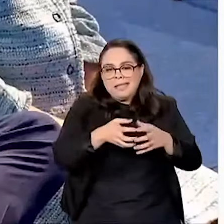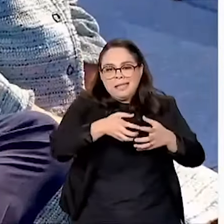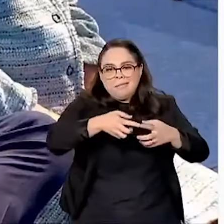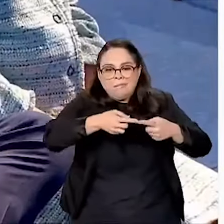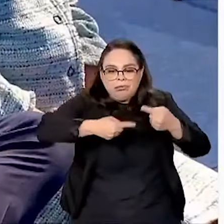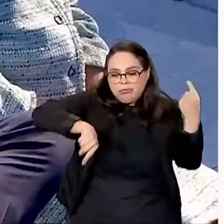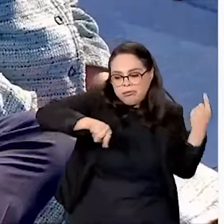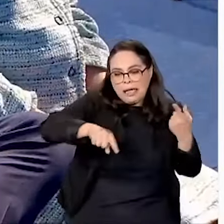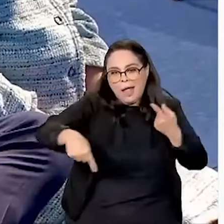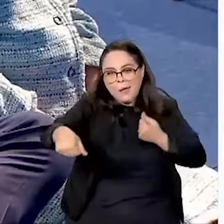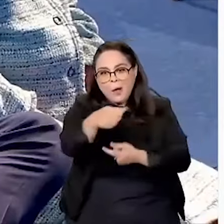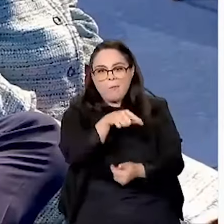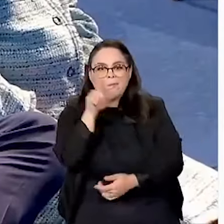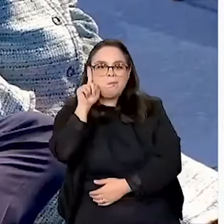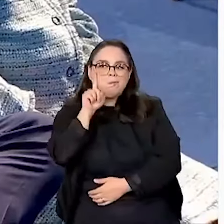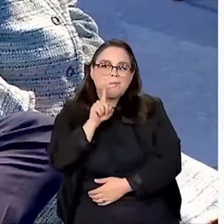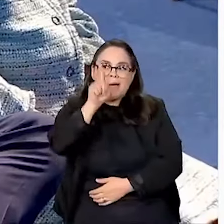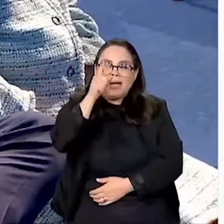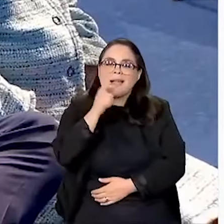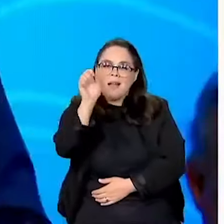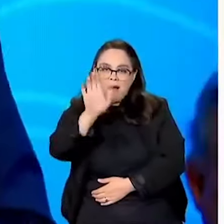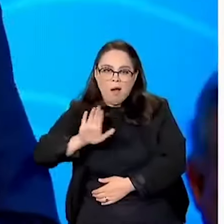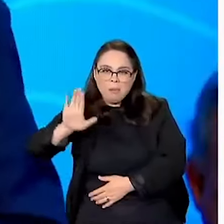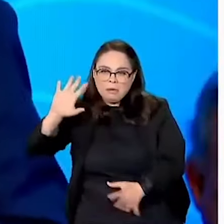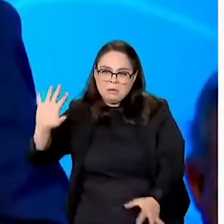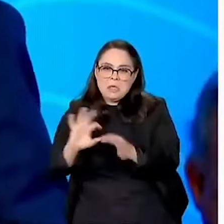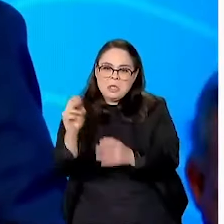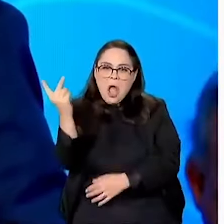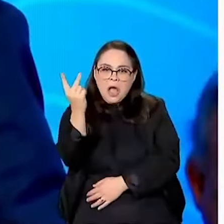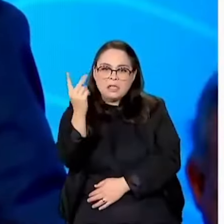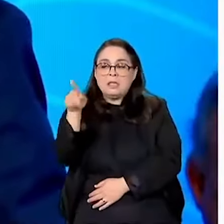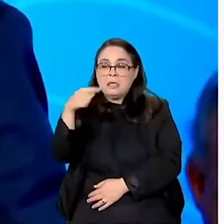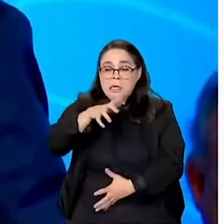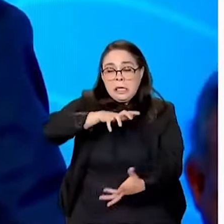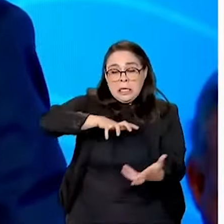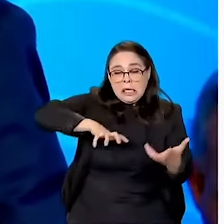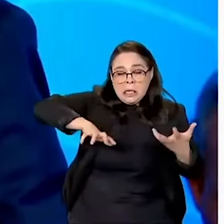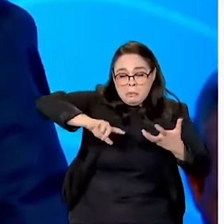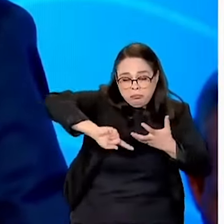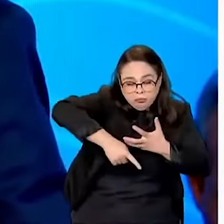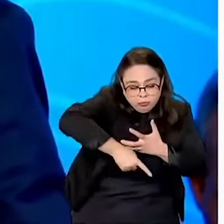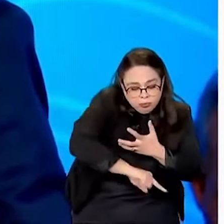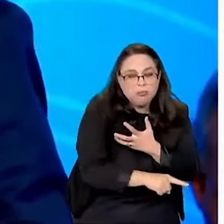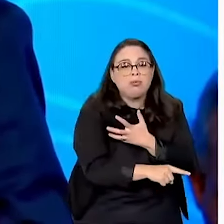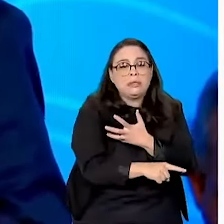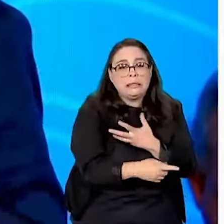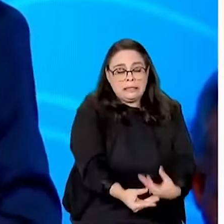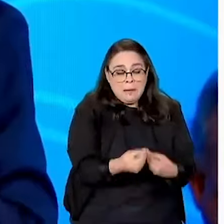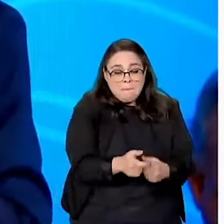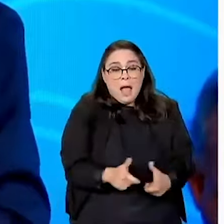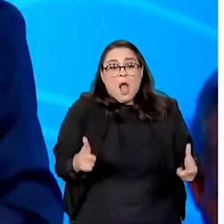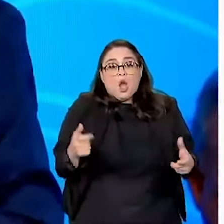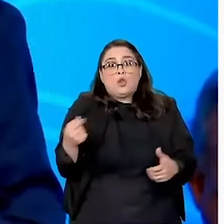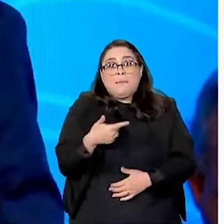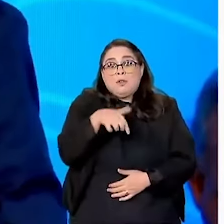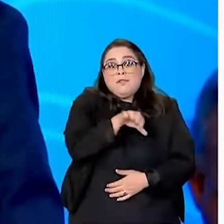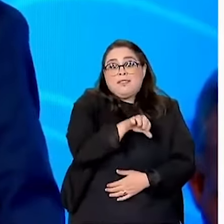desarranjo econômico nos Estados Unidos, na União Europeia, nós tivemos uma crise profunda que foi maior do que a crise